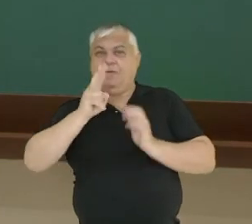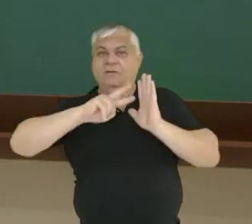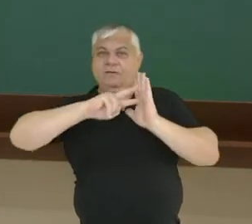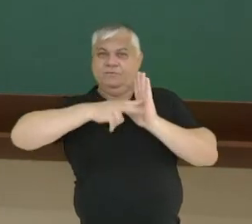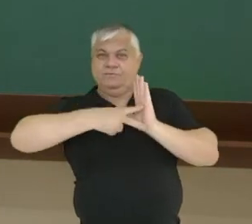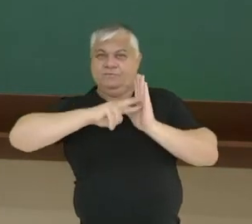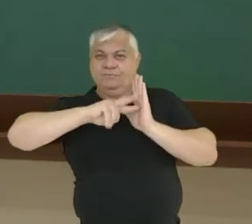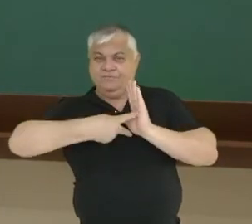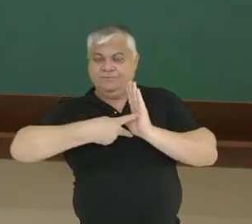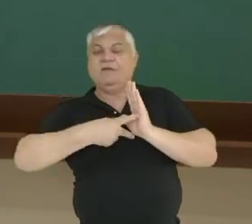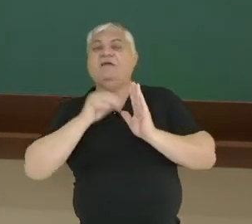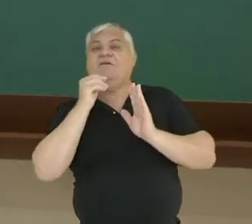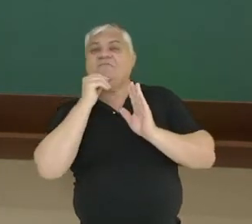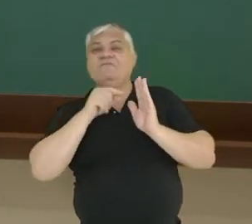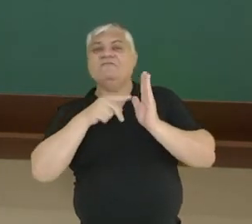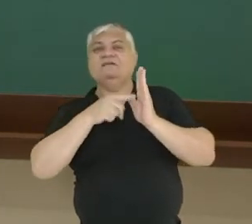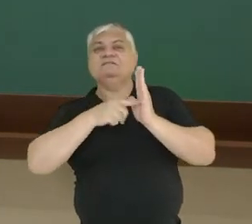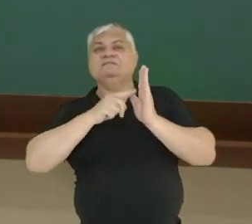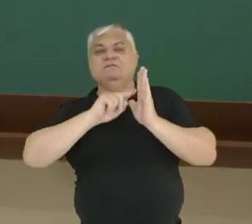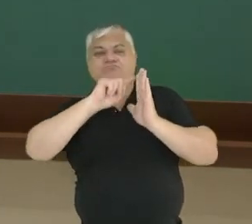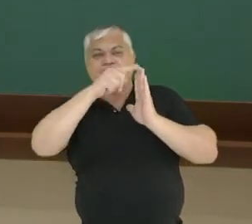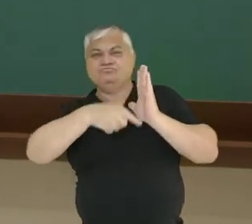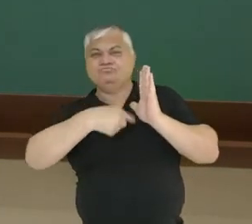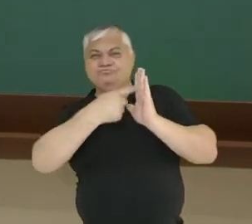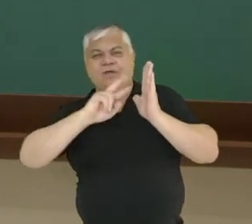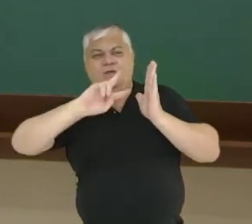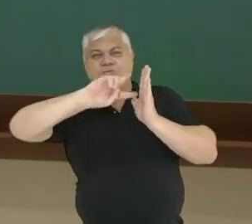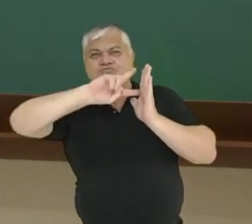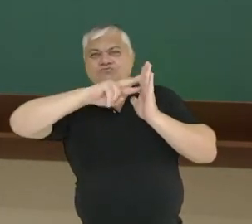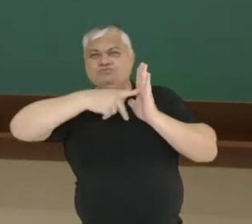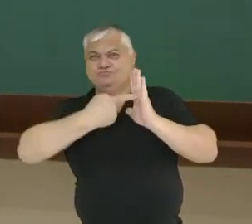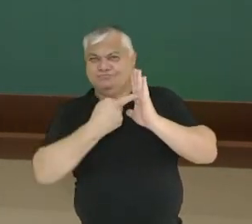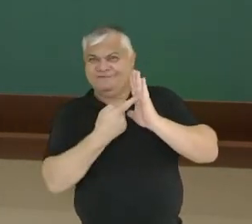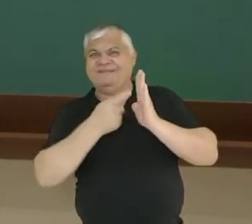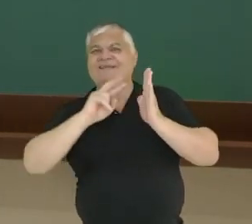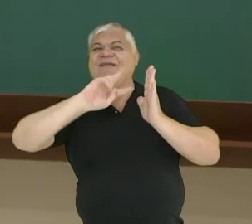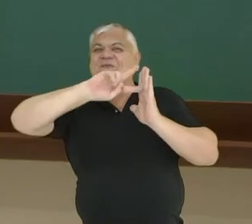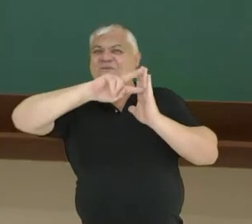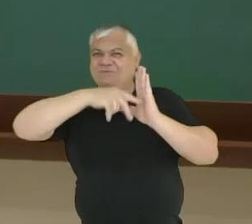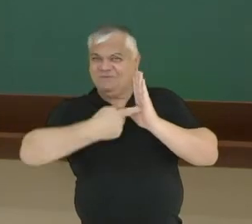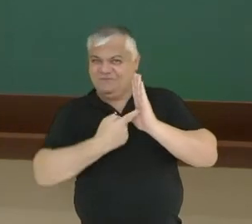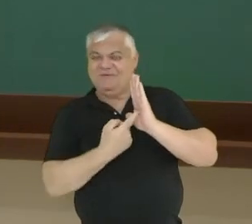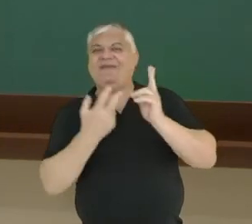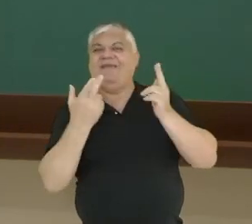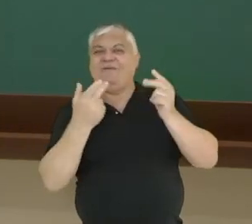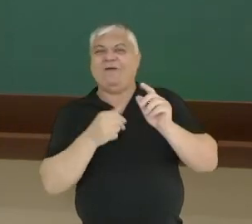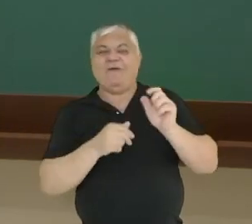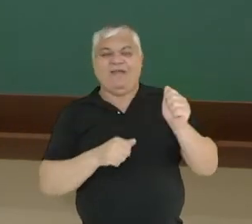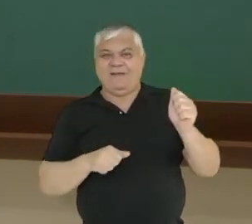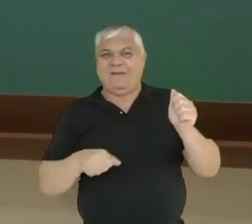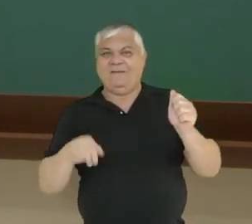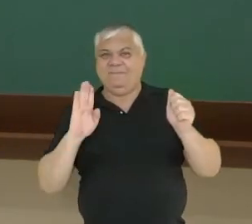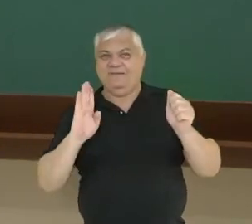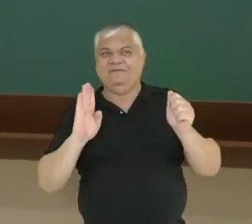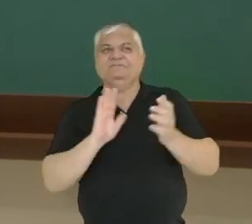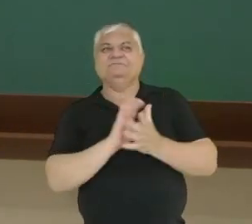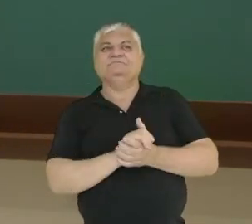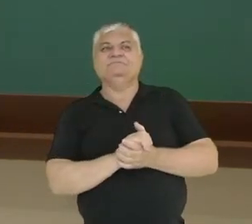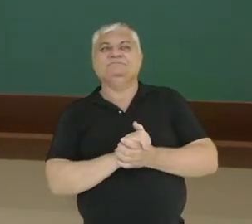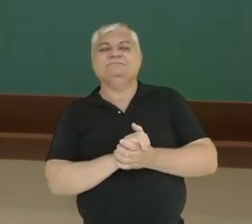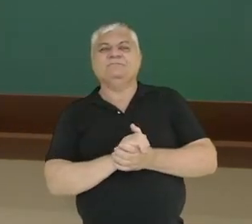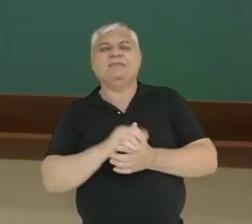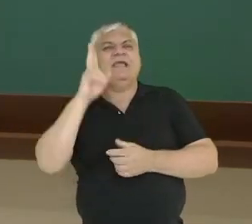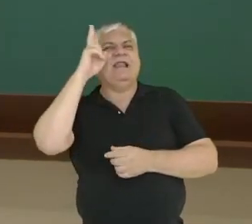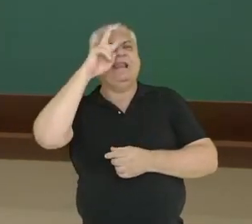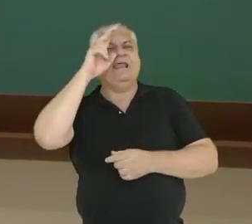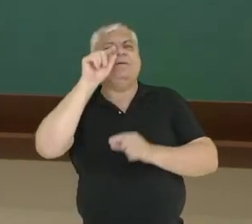vamos traçar uma circunferência com um raio de mesma medida AB, ok? Então, você lembra o